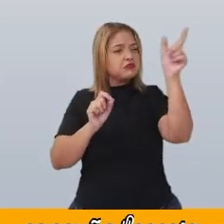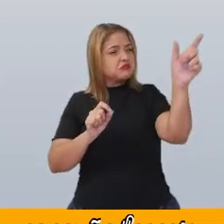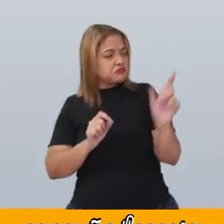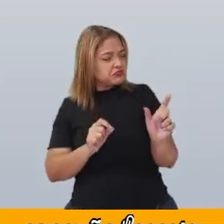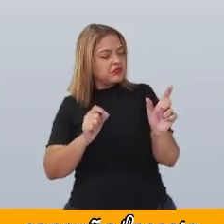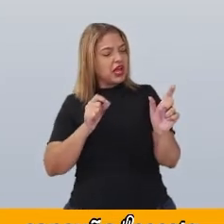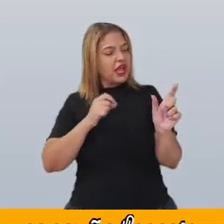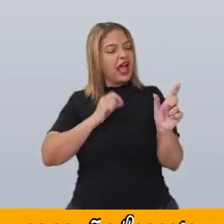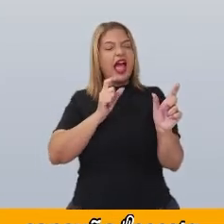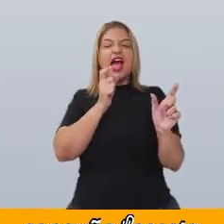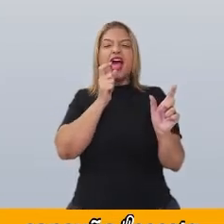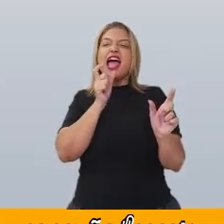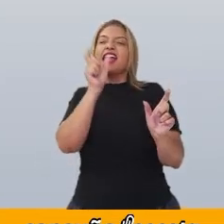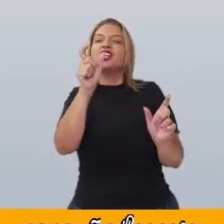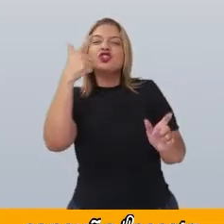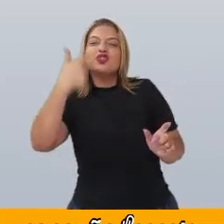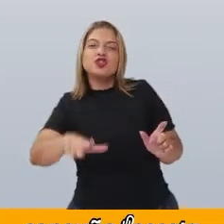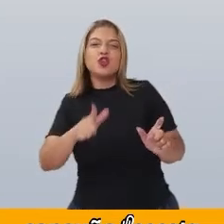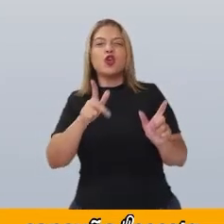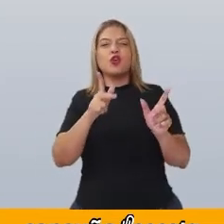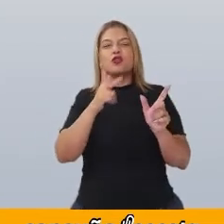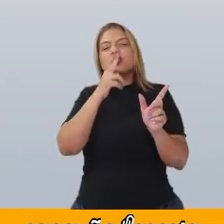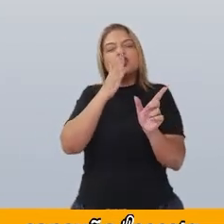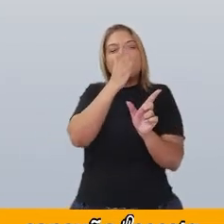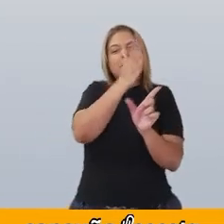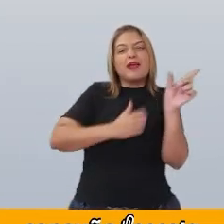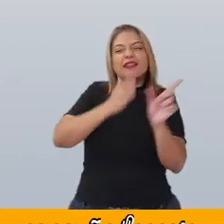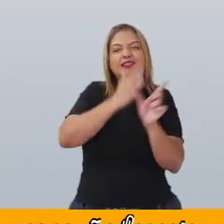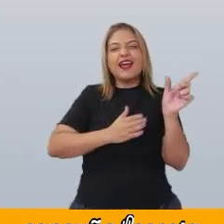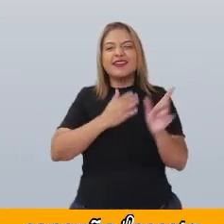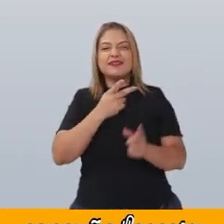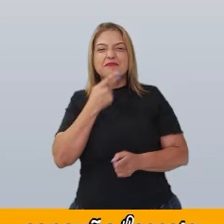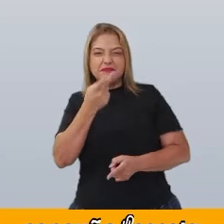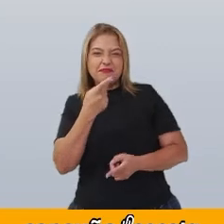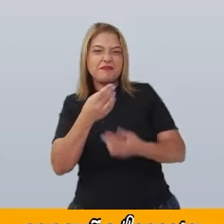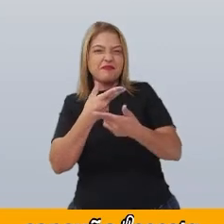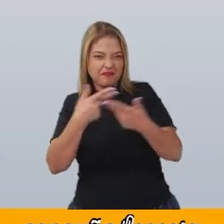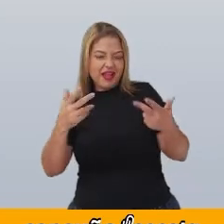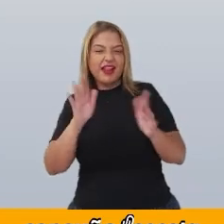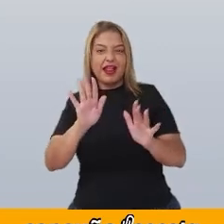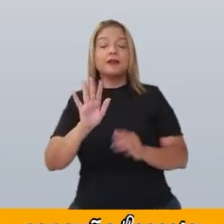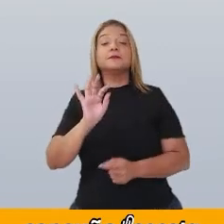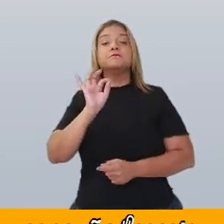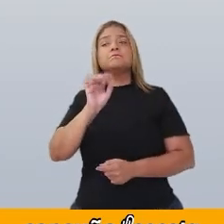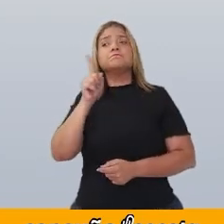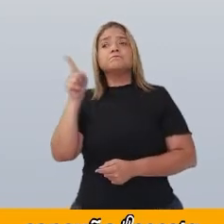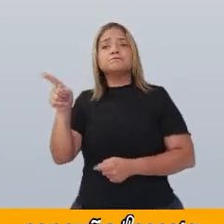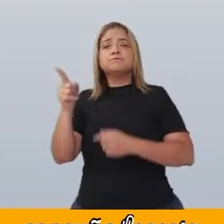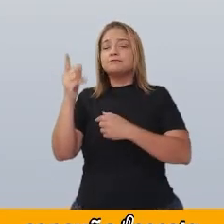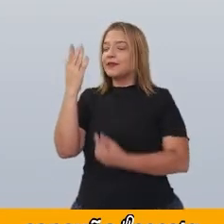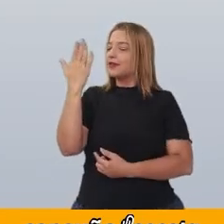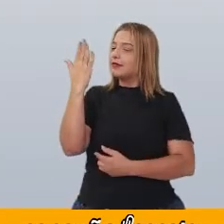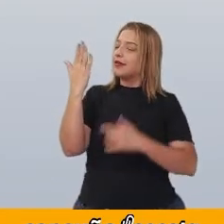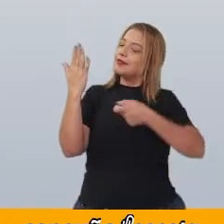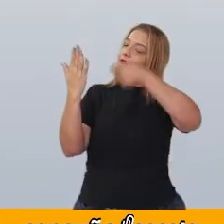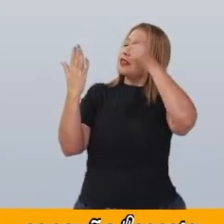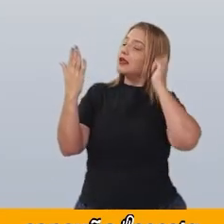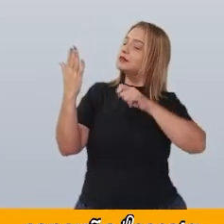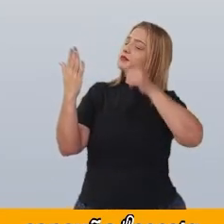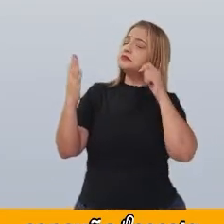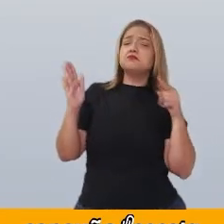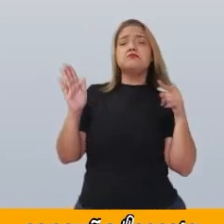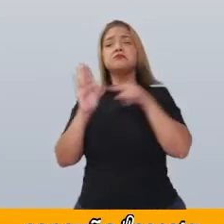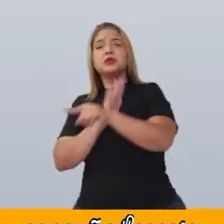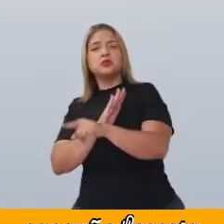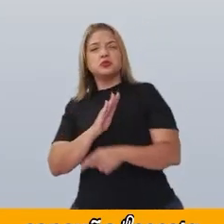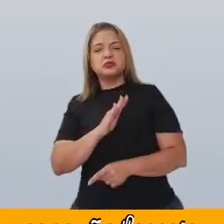ouvia. Narciso, fingindo-se desentendido, perguntou: Quem está se escondendo aí perto